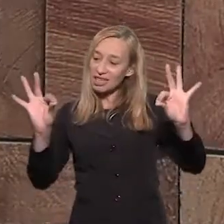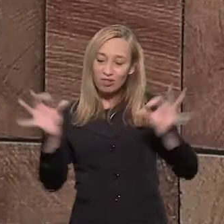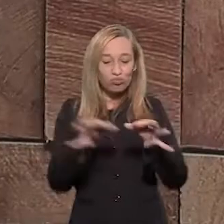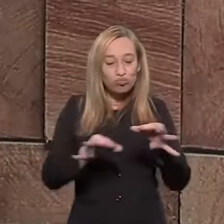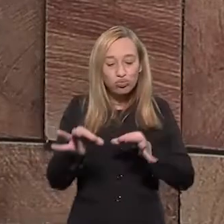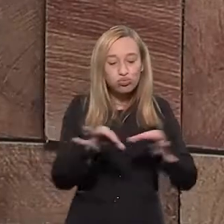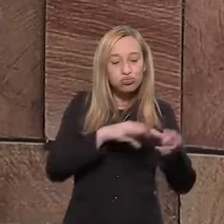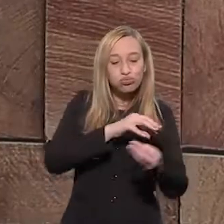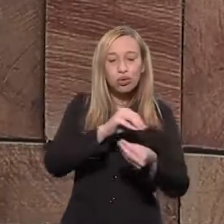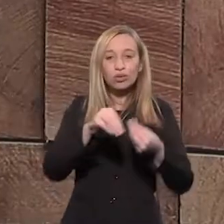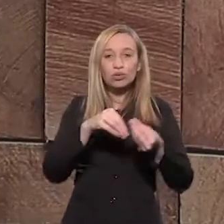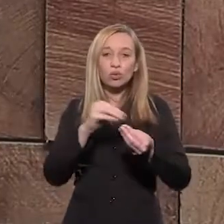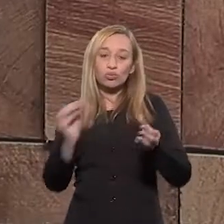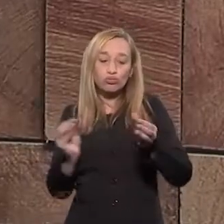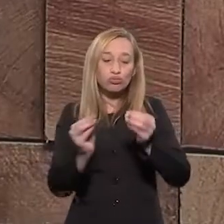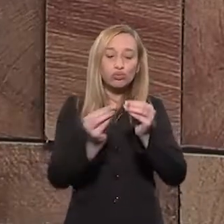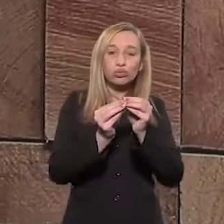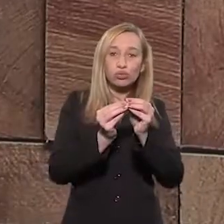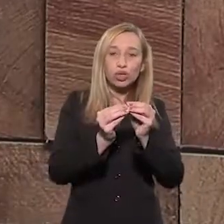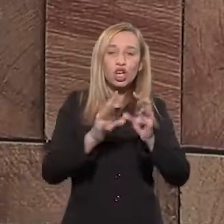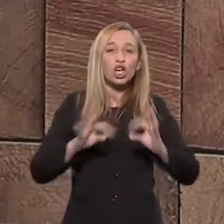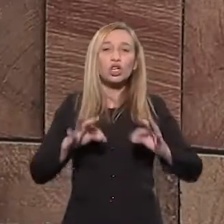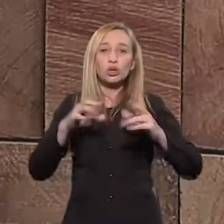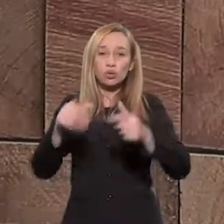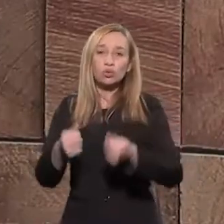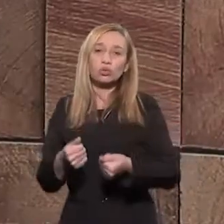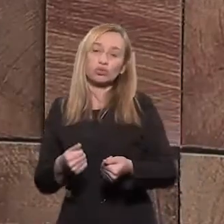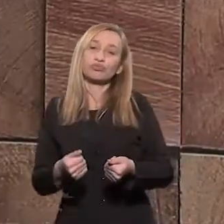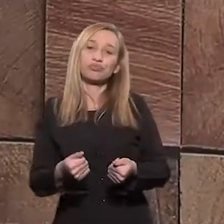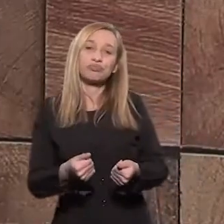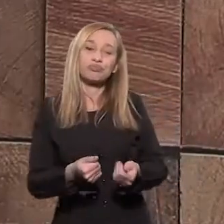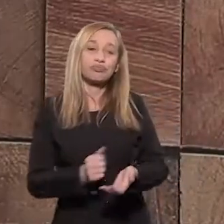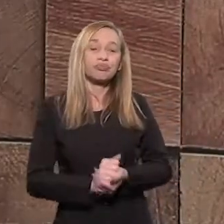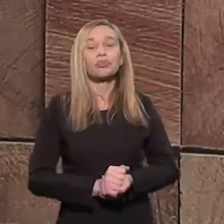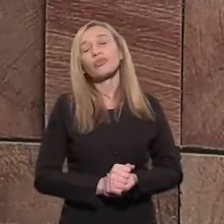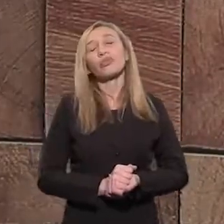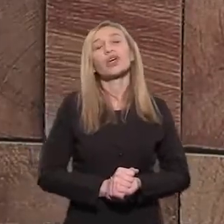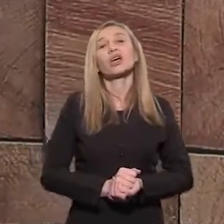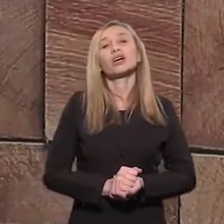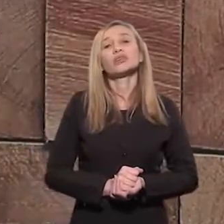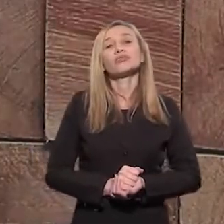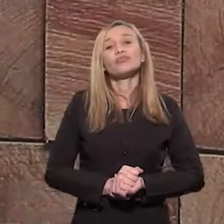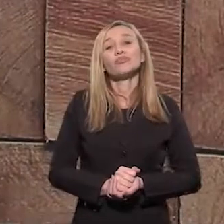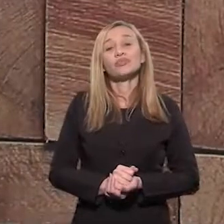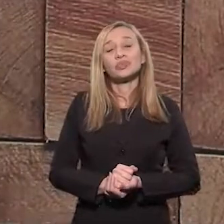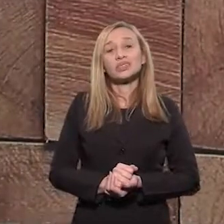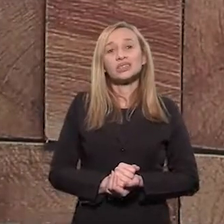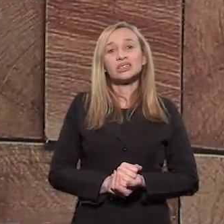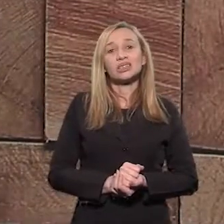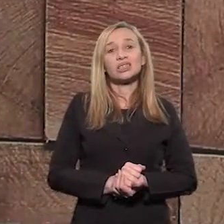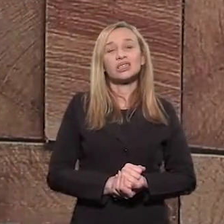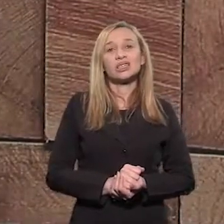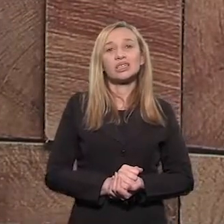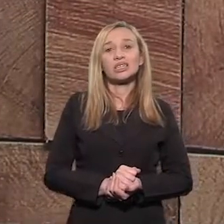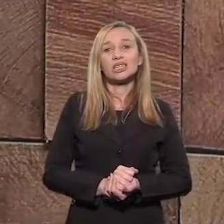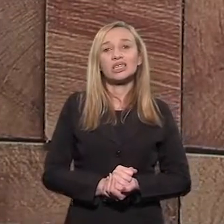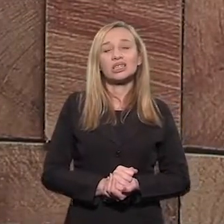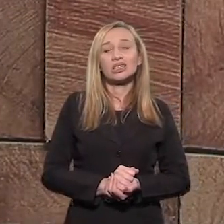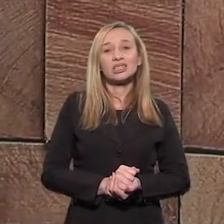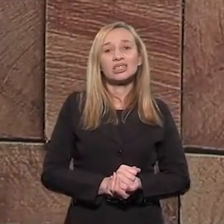essa frase organizou tipo um núcleo assim, em torno do qual tudo mais gravitou, entendeu?